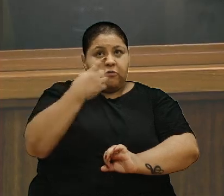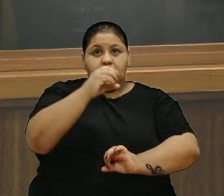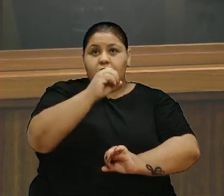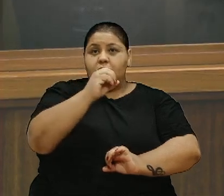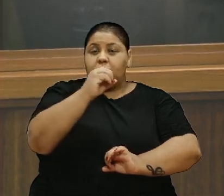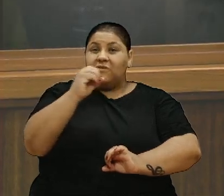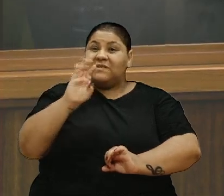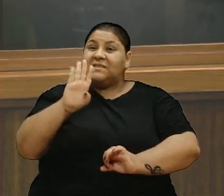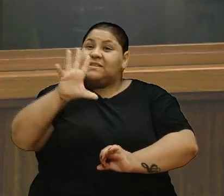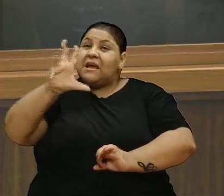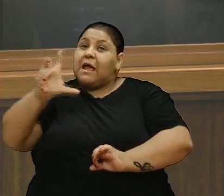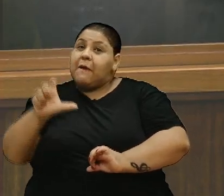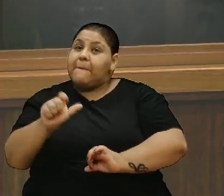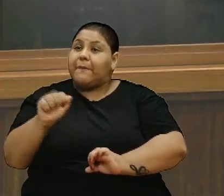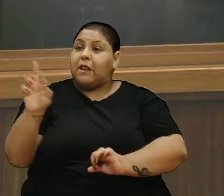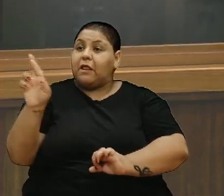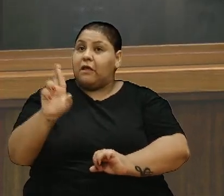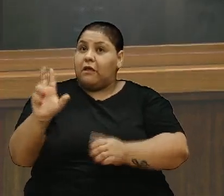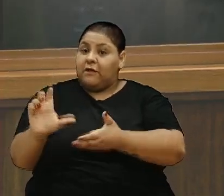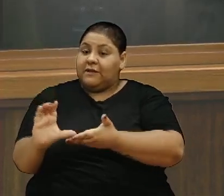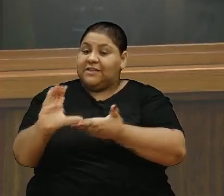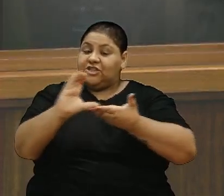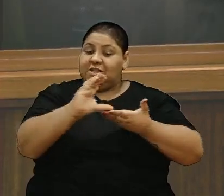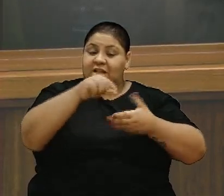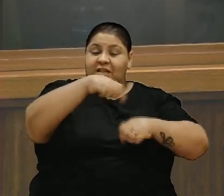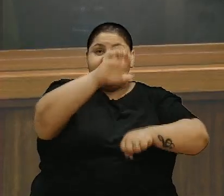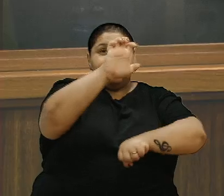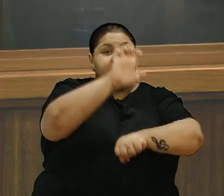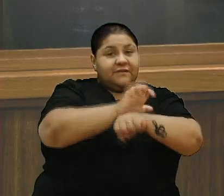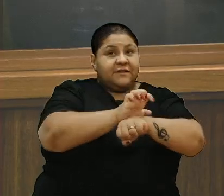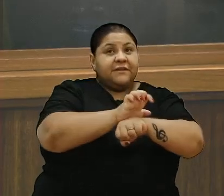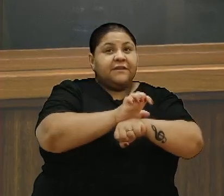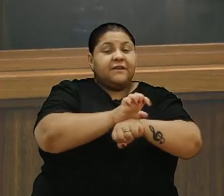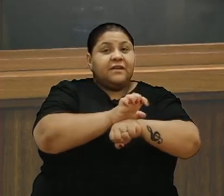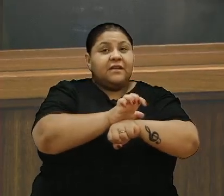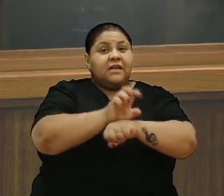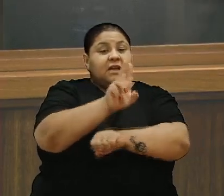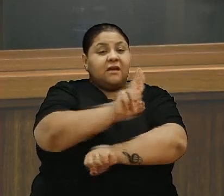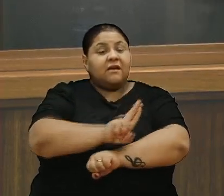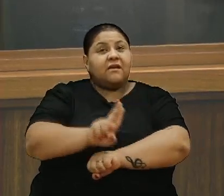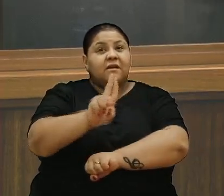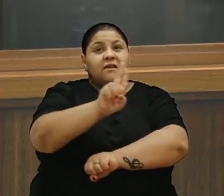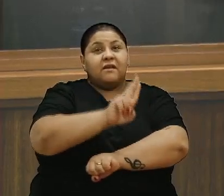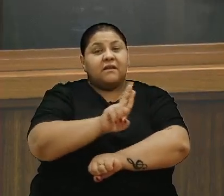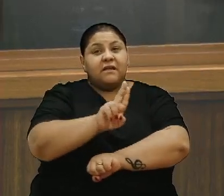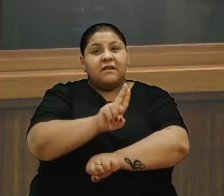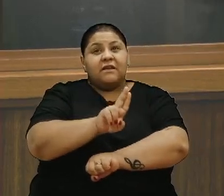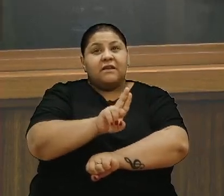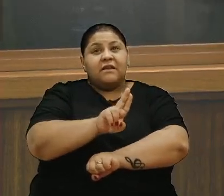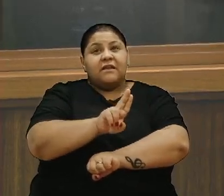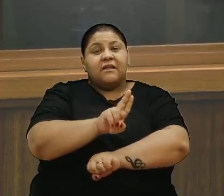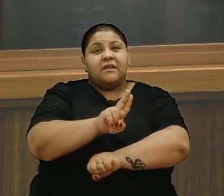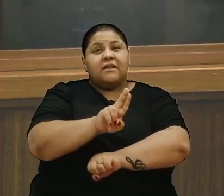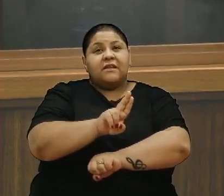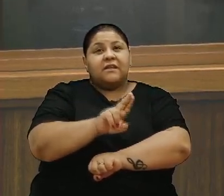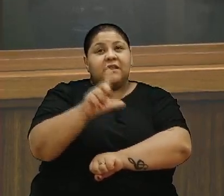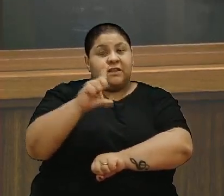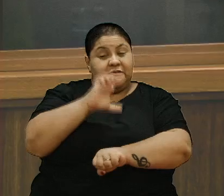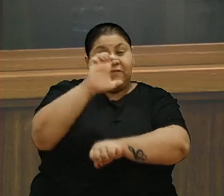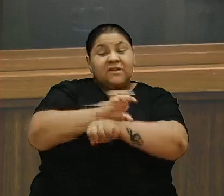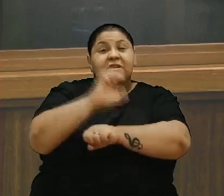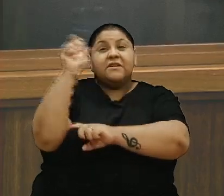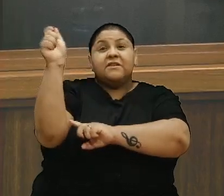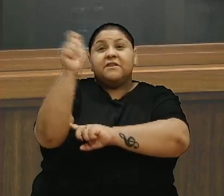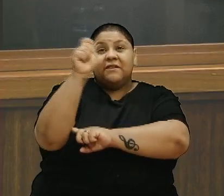de reais destinados ao nosso Estado, ele inclusive usa, né, a infelicidade que teve no Estado do Rio Grande do